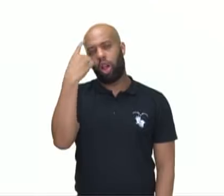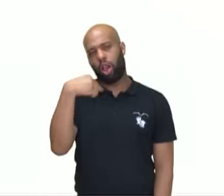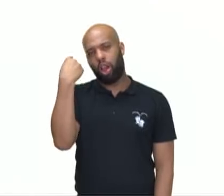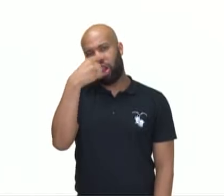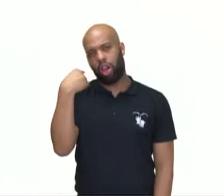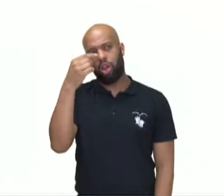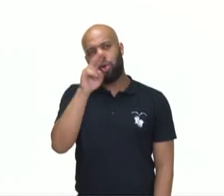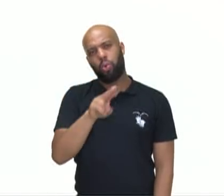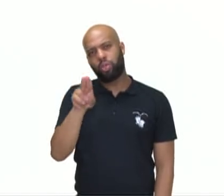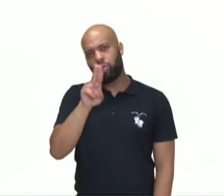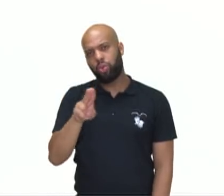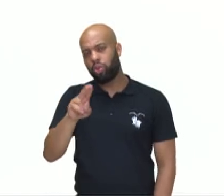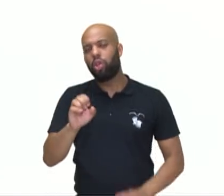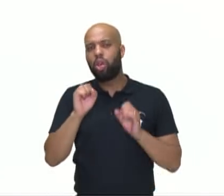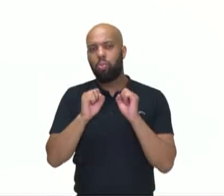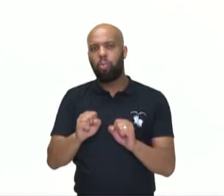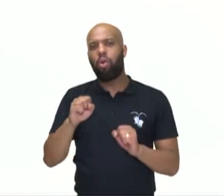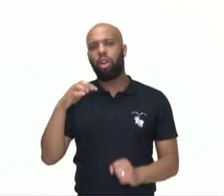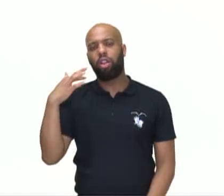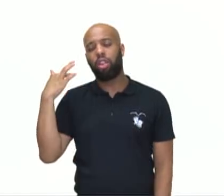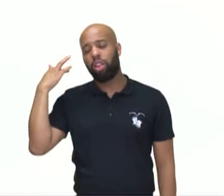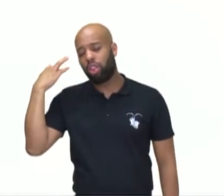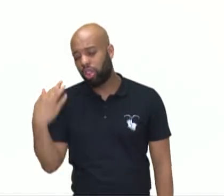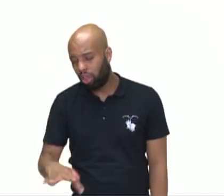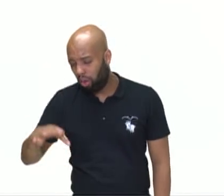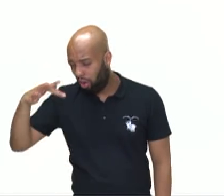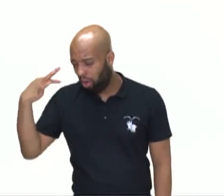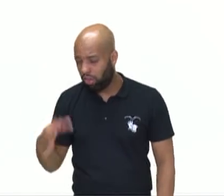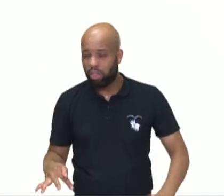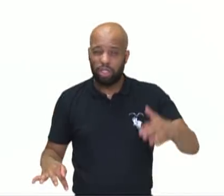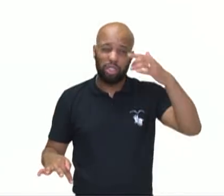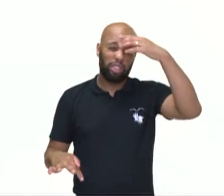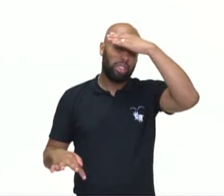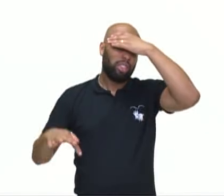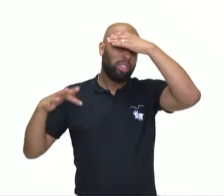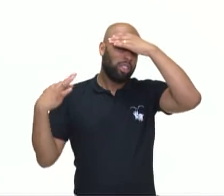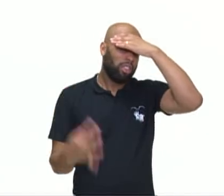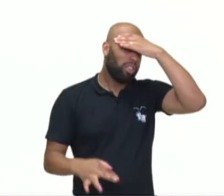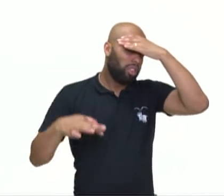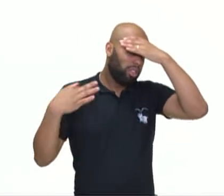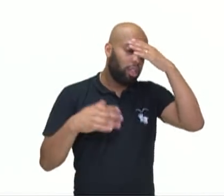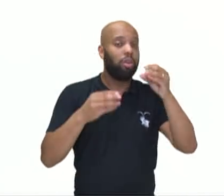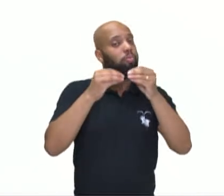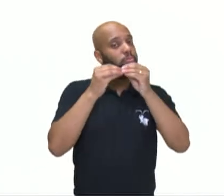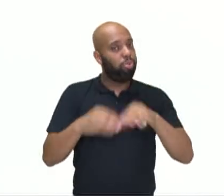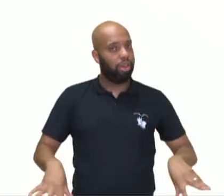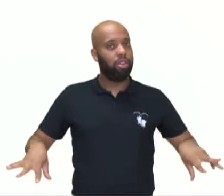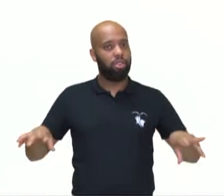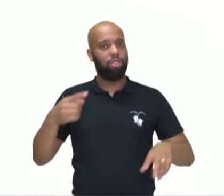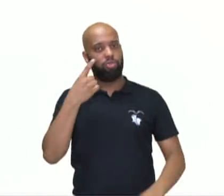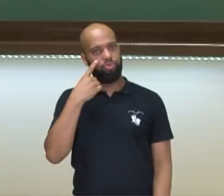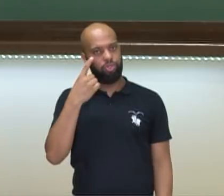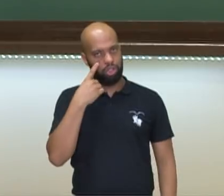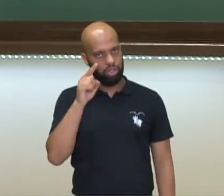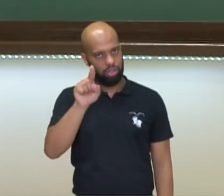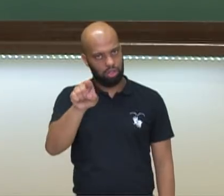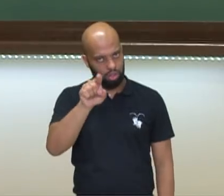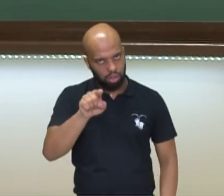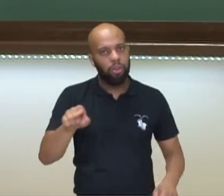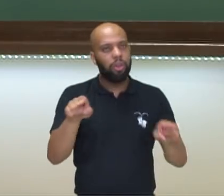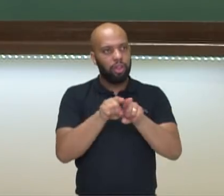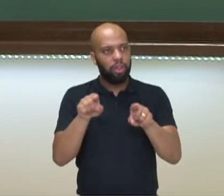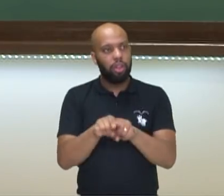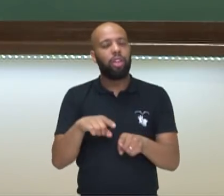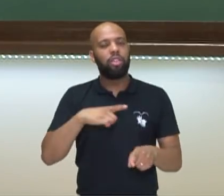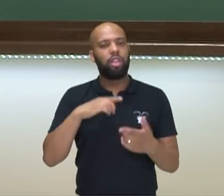prolongado, pode causar dores muito fortes de cabeça, prejudicando a sua visão, né? Já